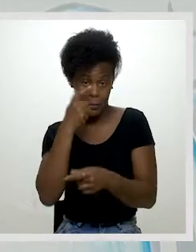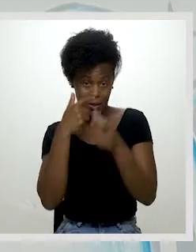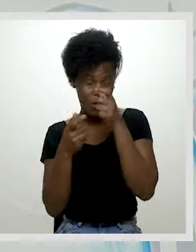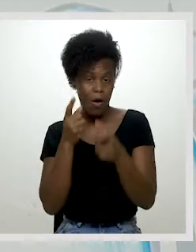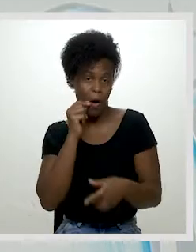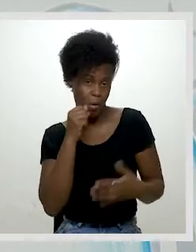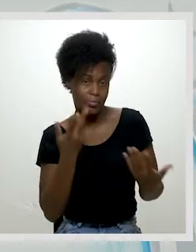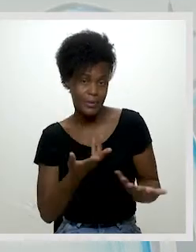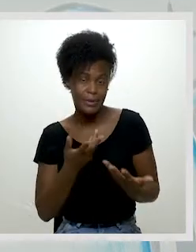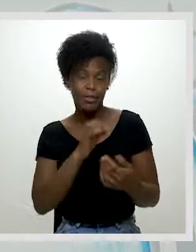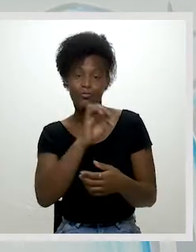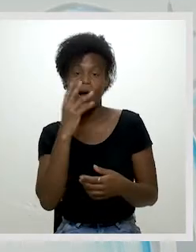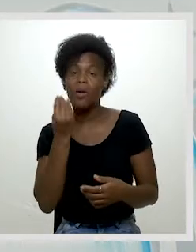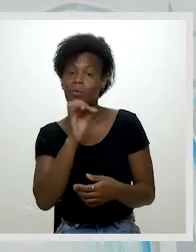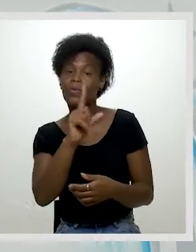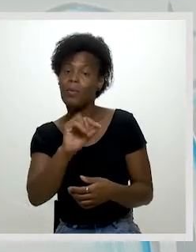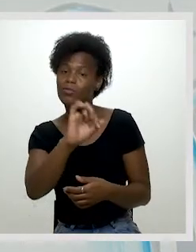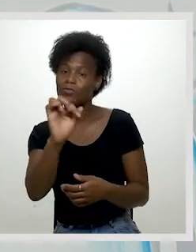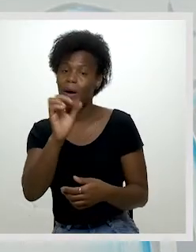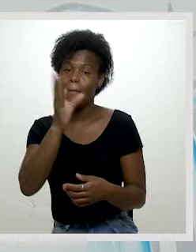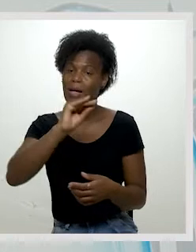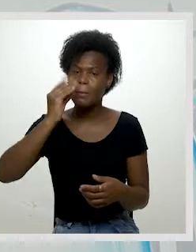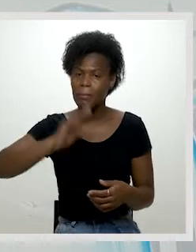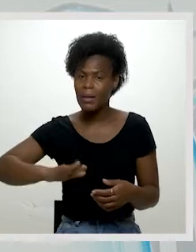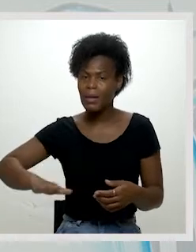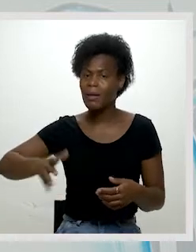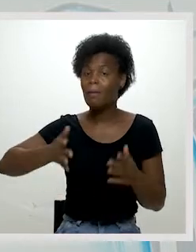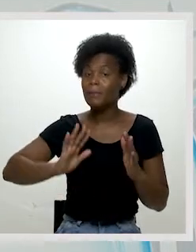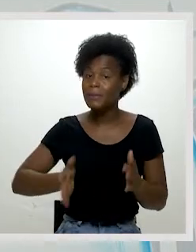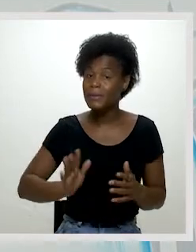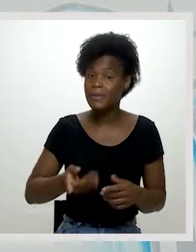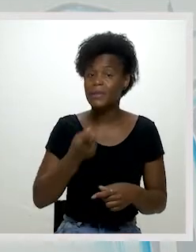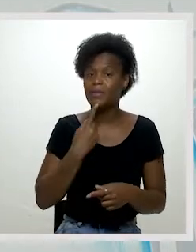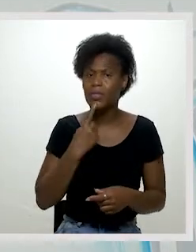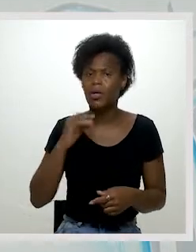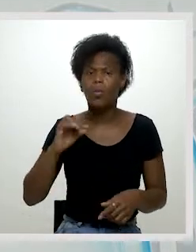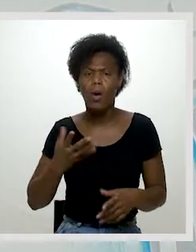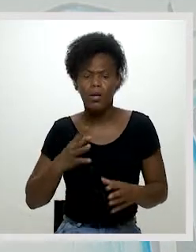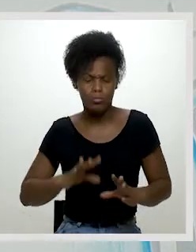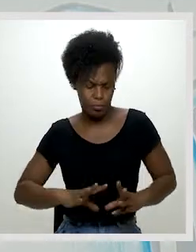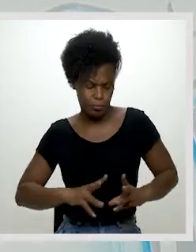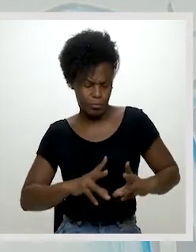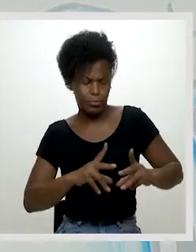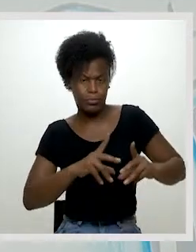seres humanos. Então vocês, como mais pequenos, precisam entender qual foi a